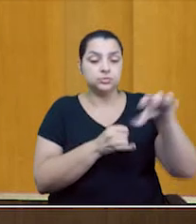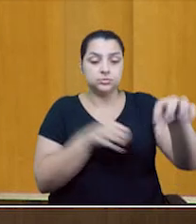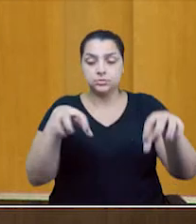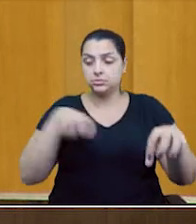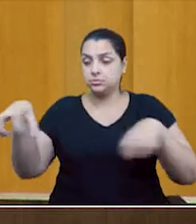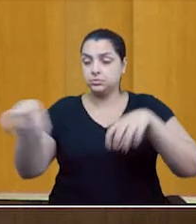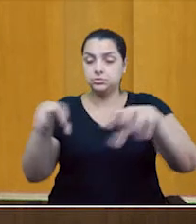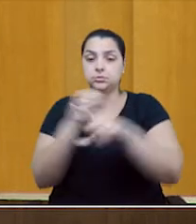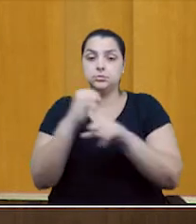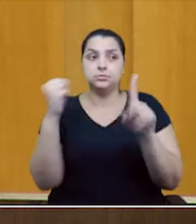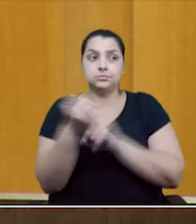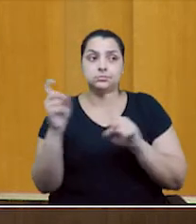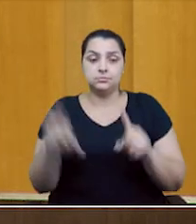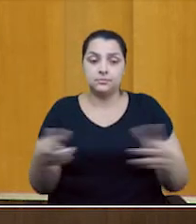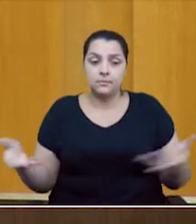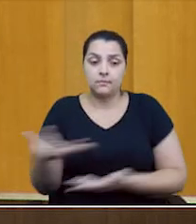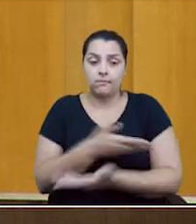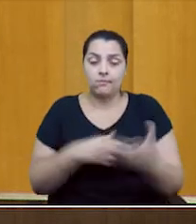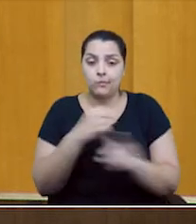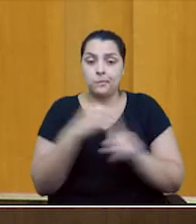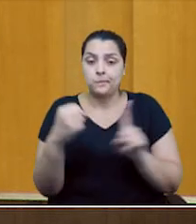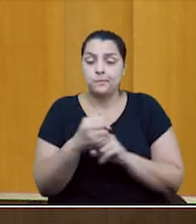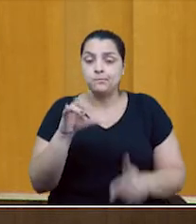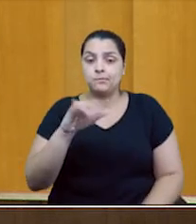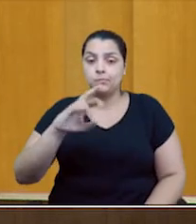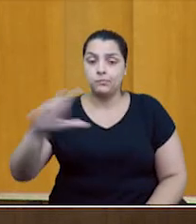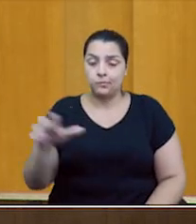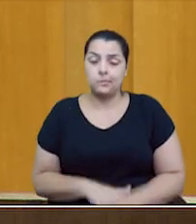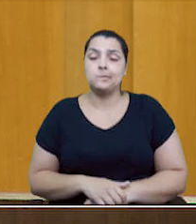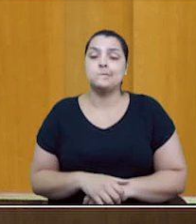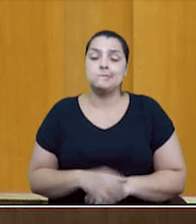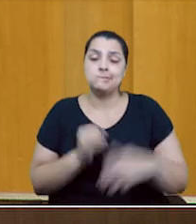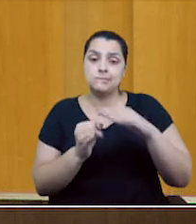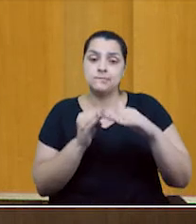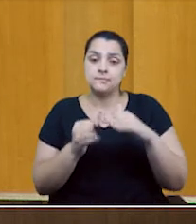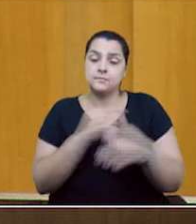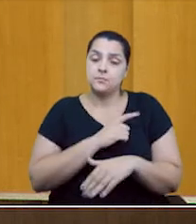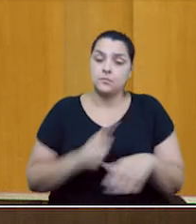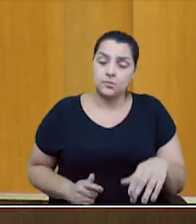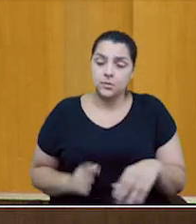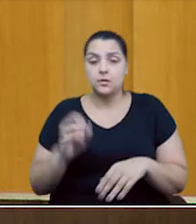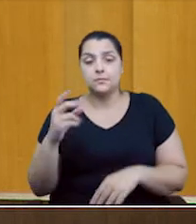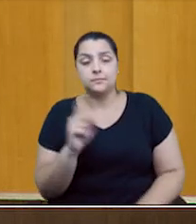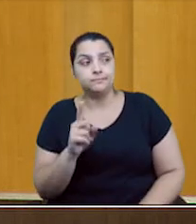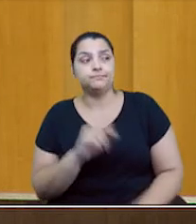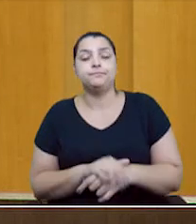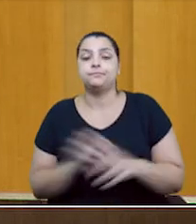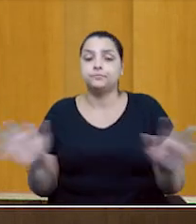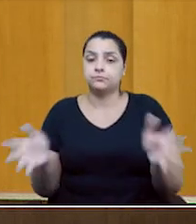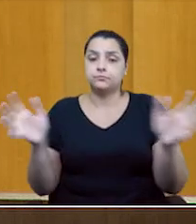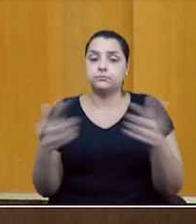da colaboração da sociedade civil, das instituições governamentais ou não e da academia, para promover a linguagem simples